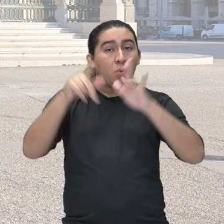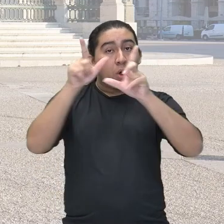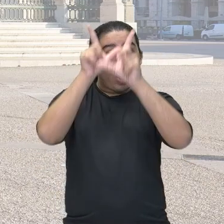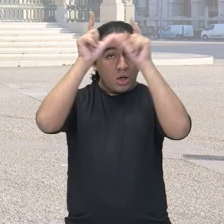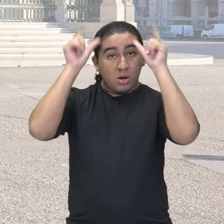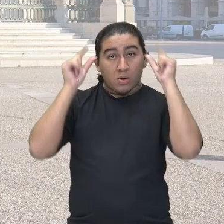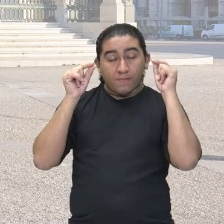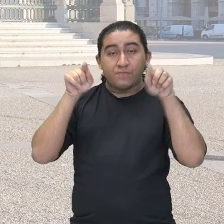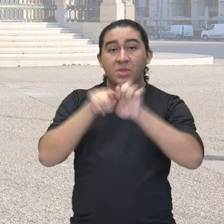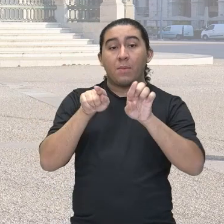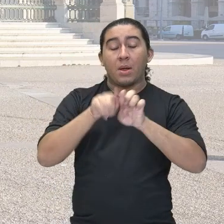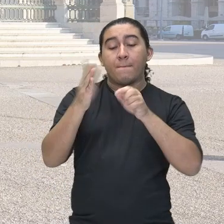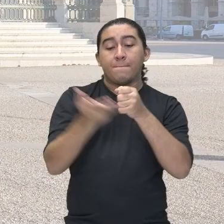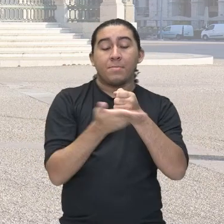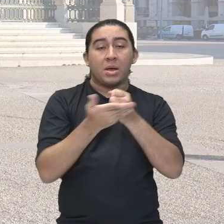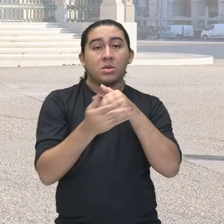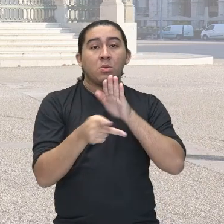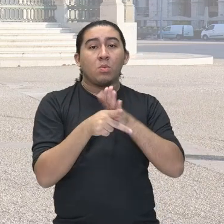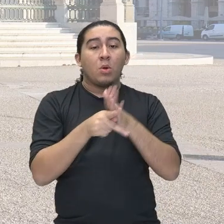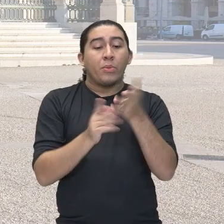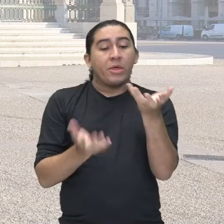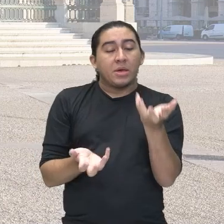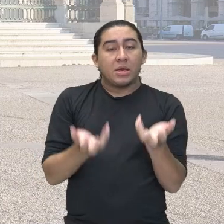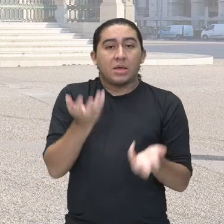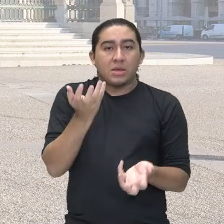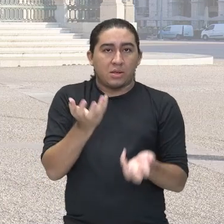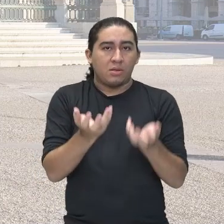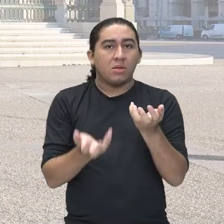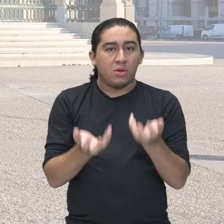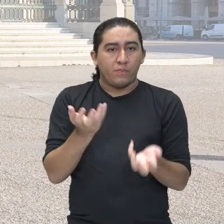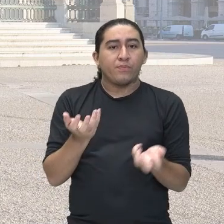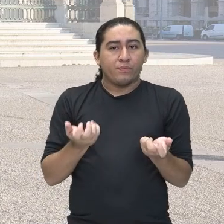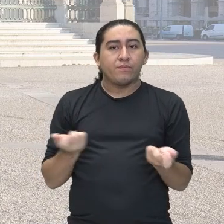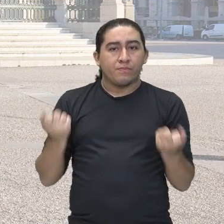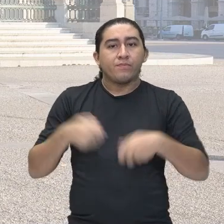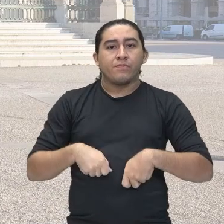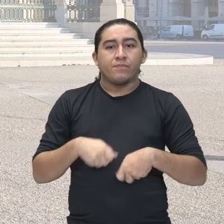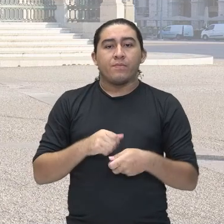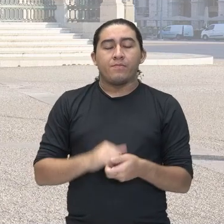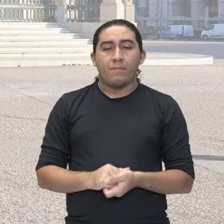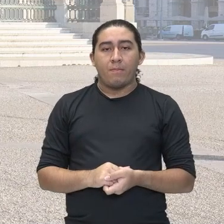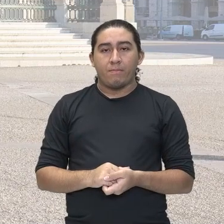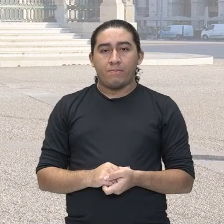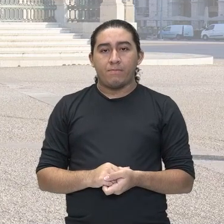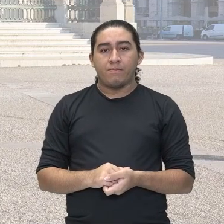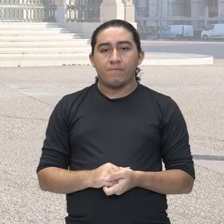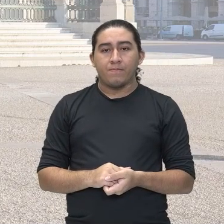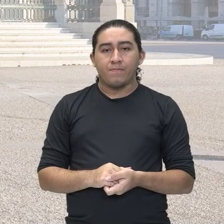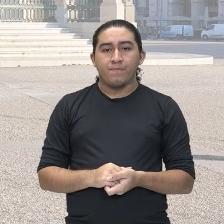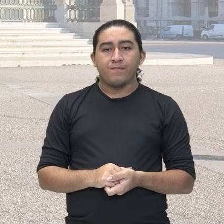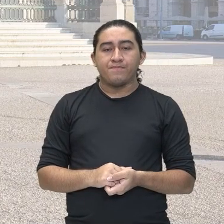pela proporção e pelo equilíbrio das formas, certo? Mais uma,